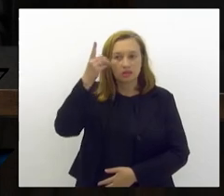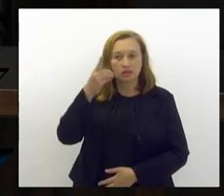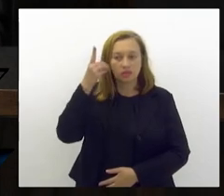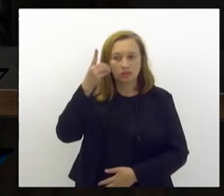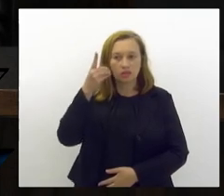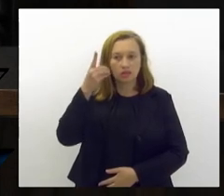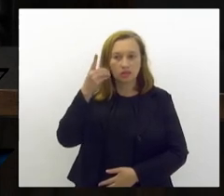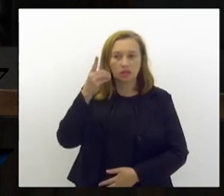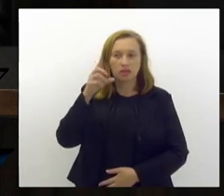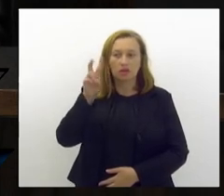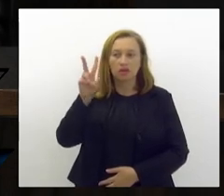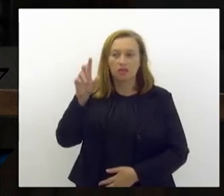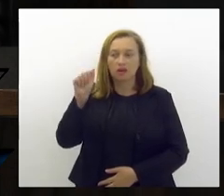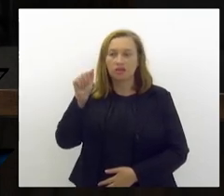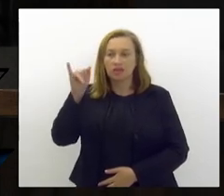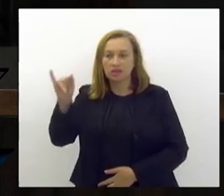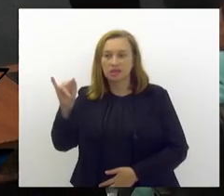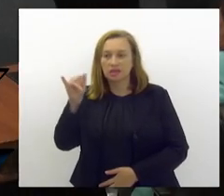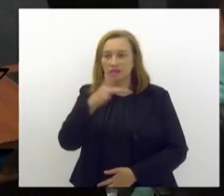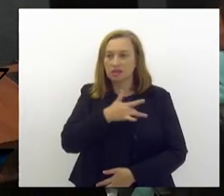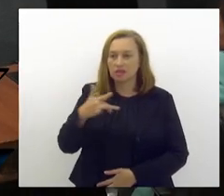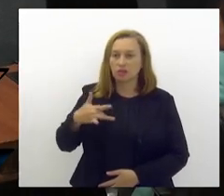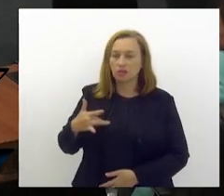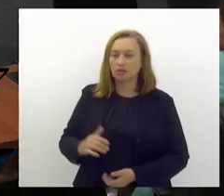deputado Valdeci da Saúde.